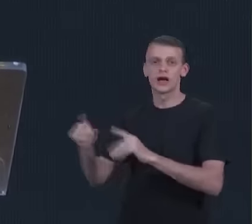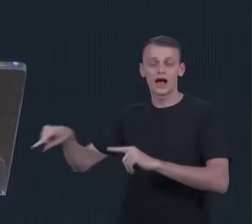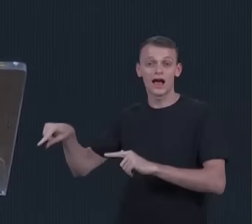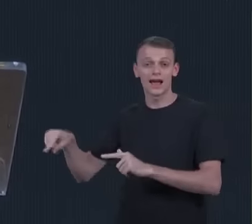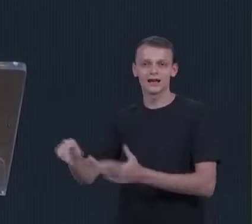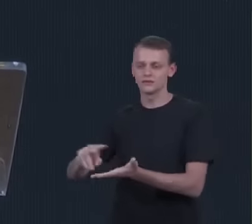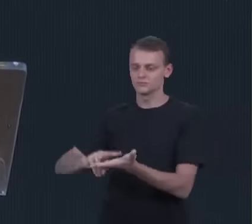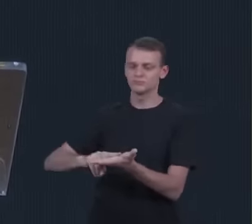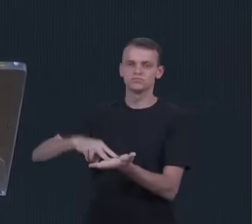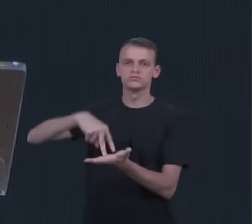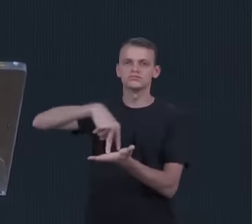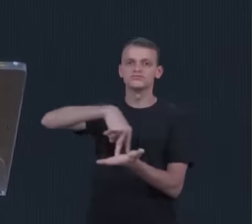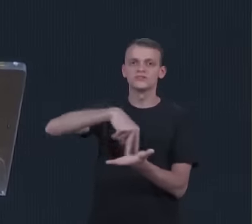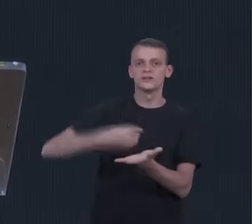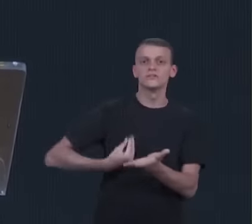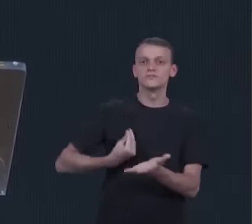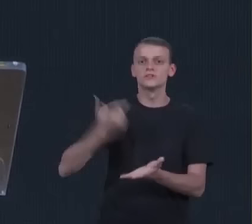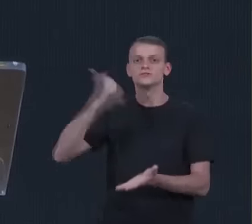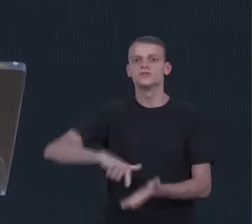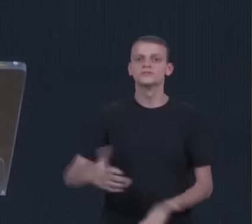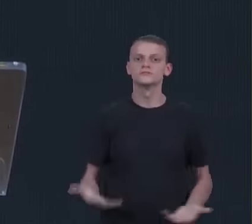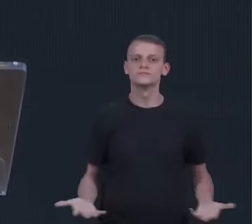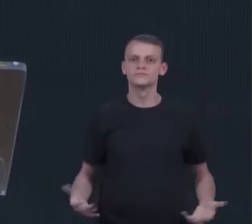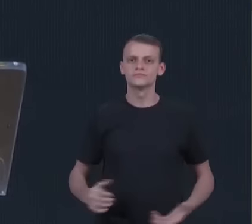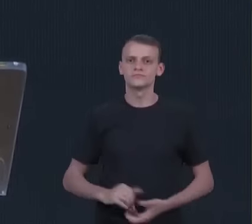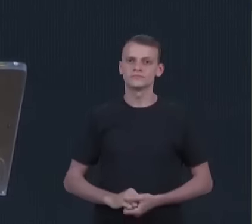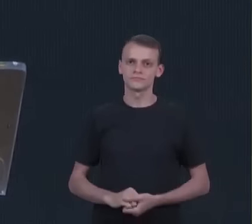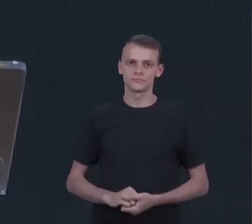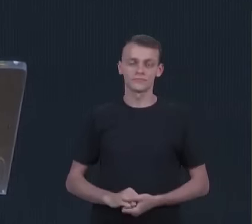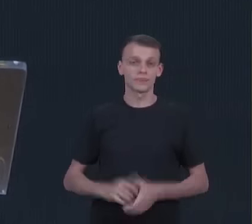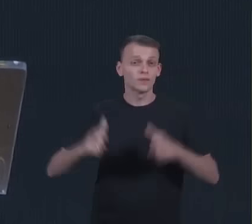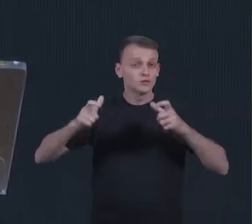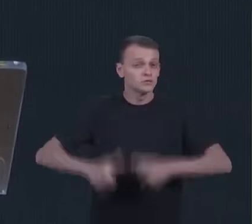no ambiente certo, com as pessoas certas.